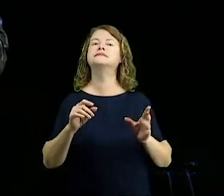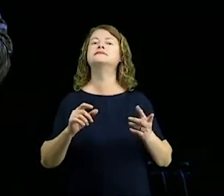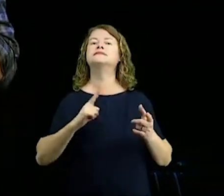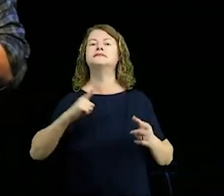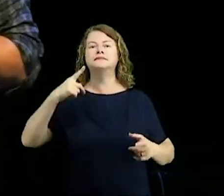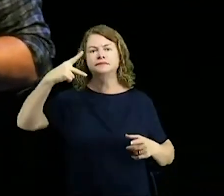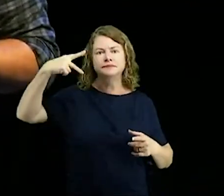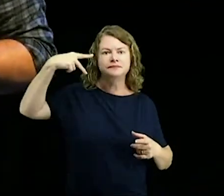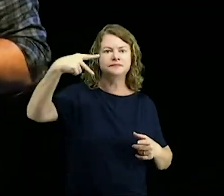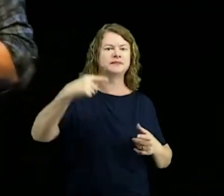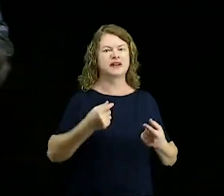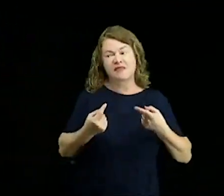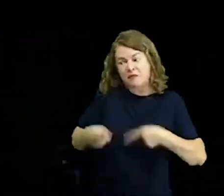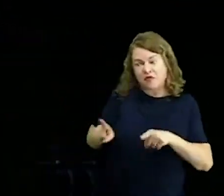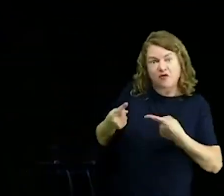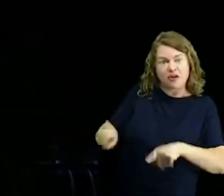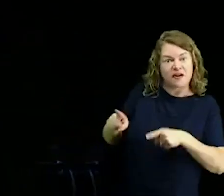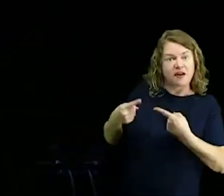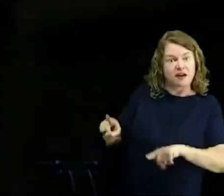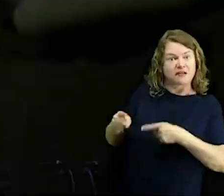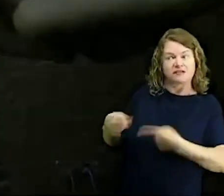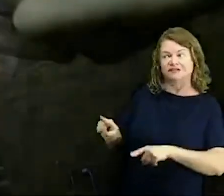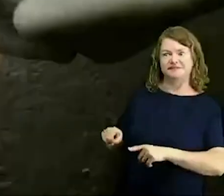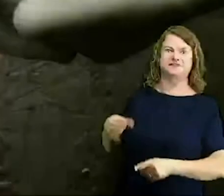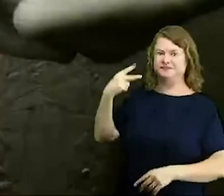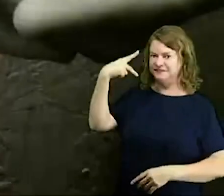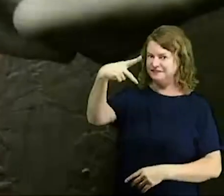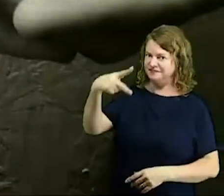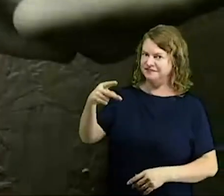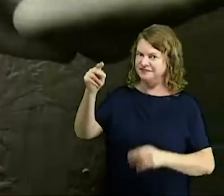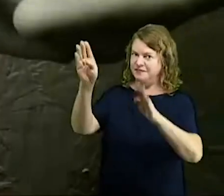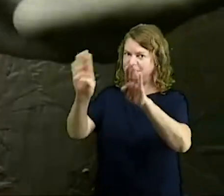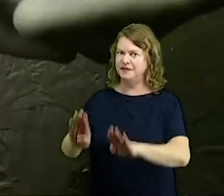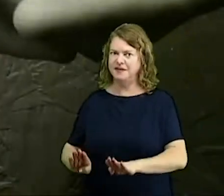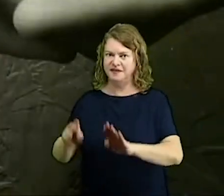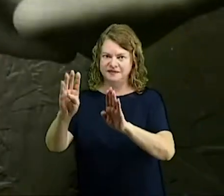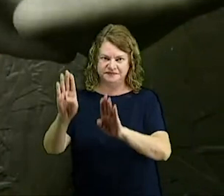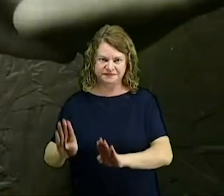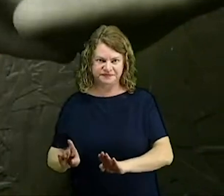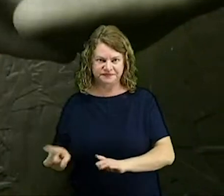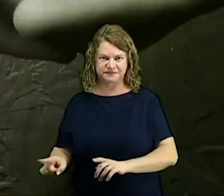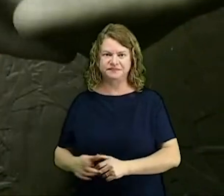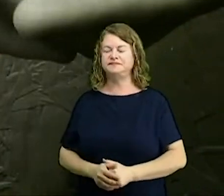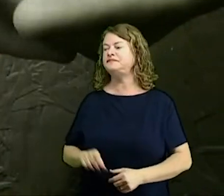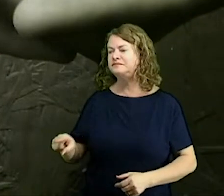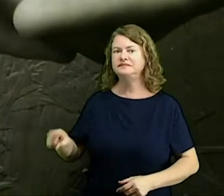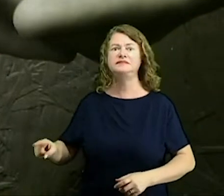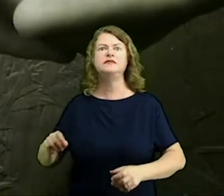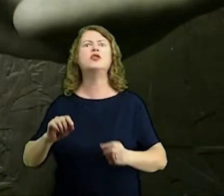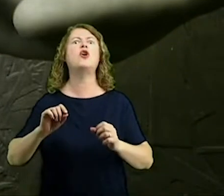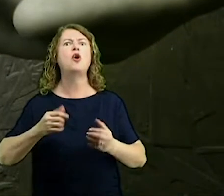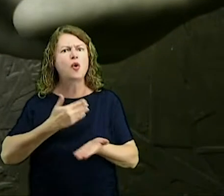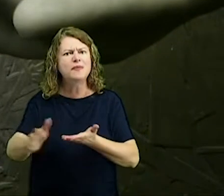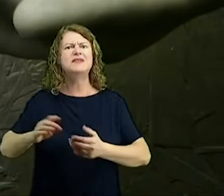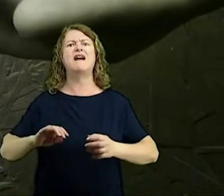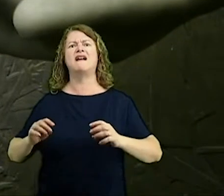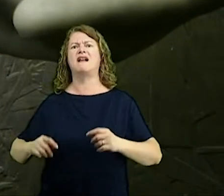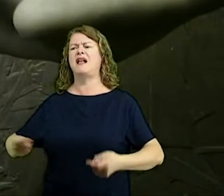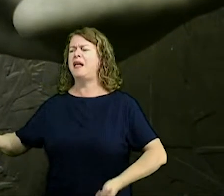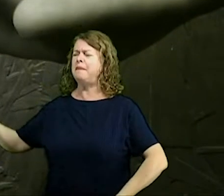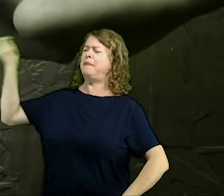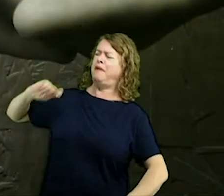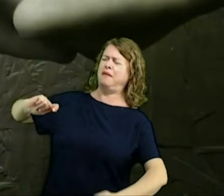meio-dia, talvez esteja dormindo e despertará, e ele chamava em altas vozes, e se cortavam, se retalhavam com facas